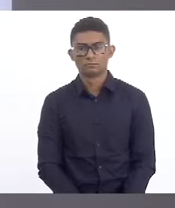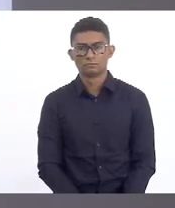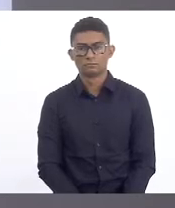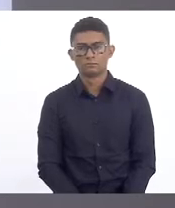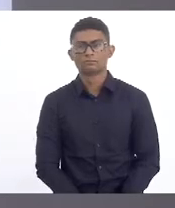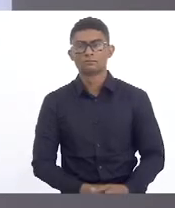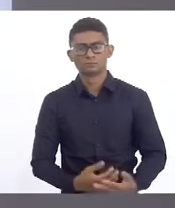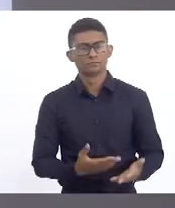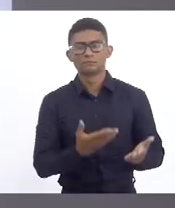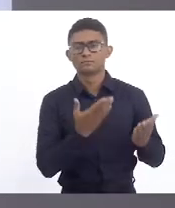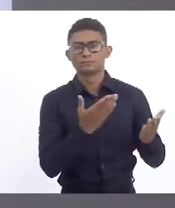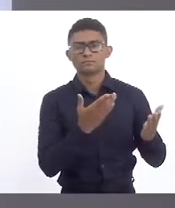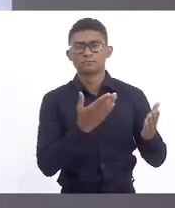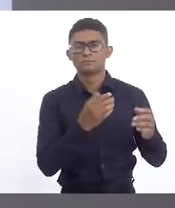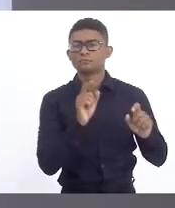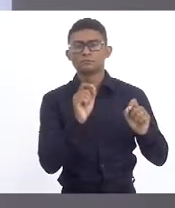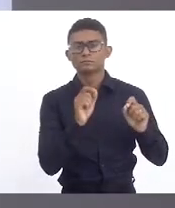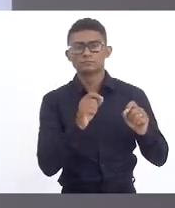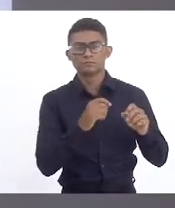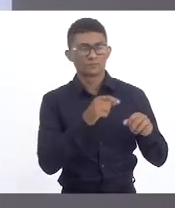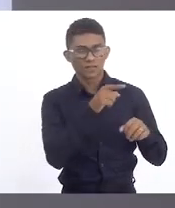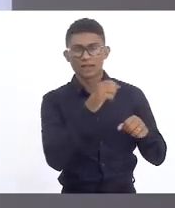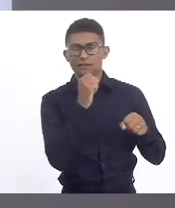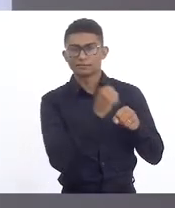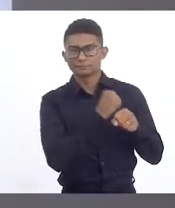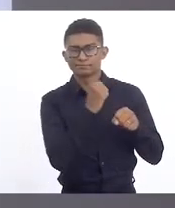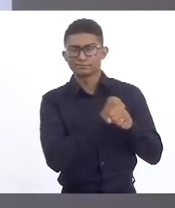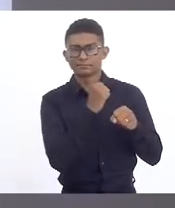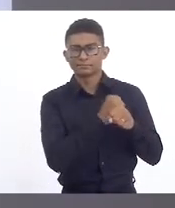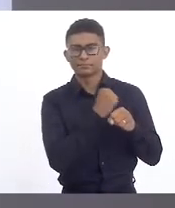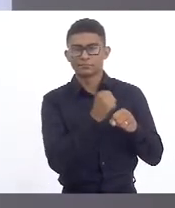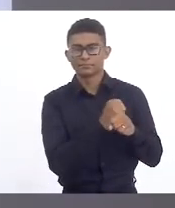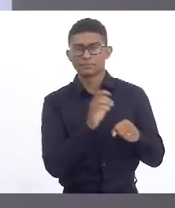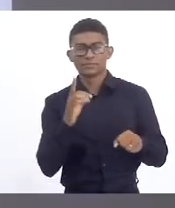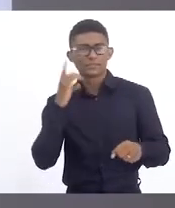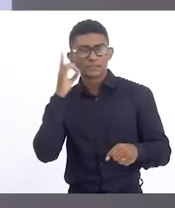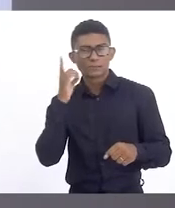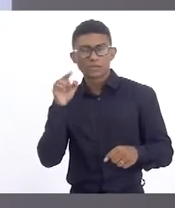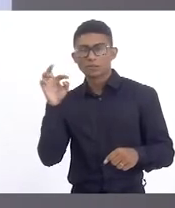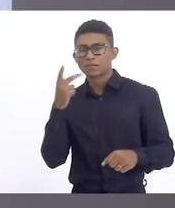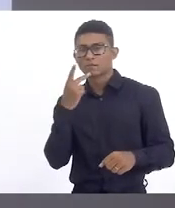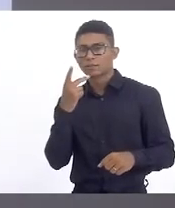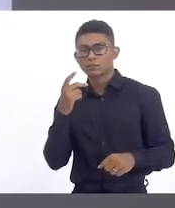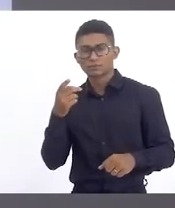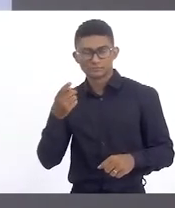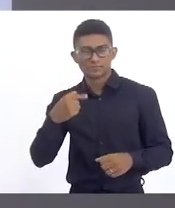Essa é a obra, o deputado Luiz Martins comentou sobre o investimento,